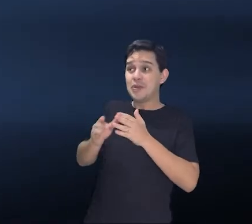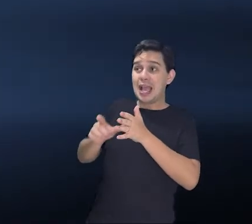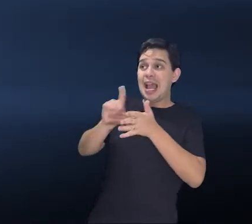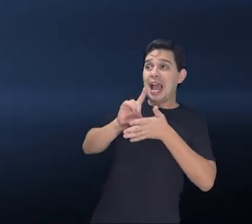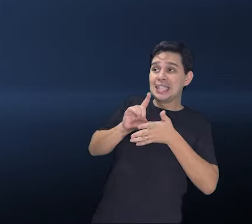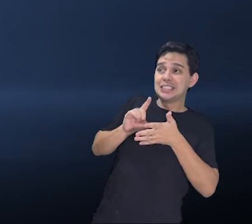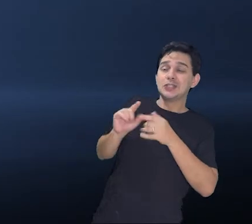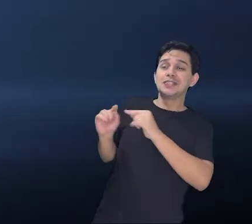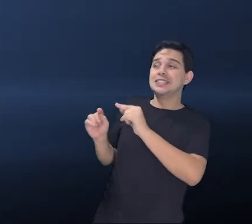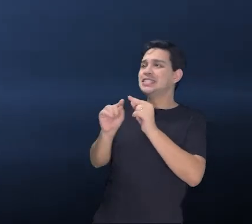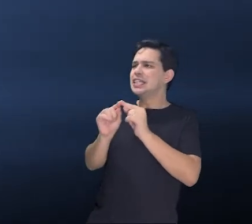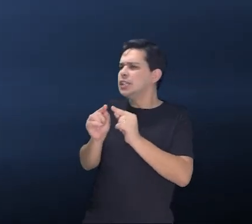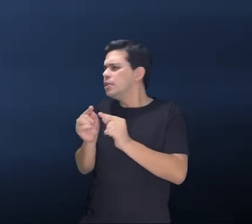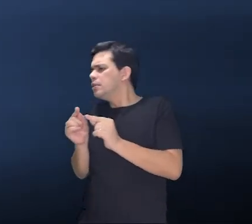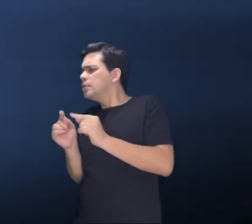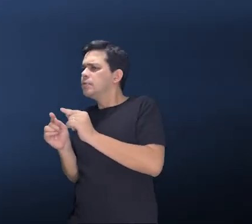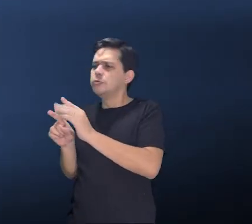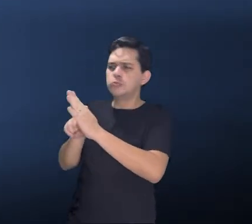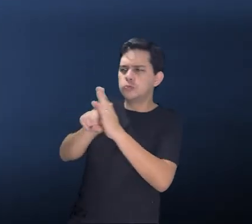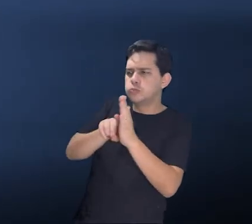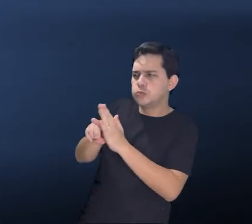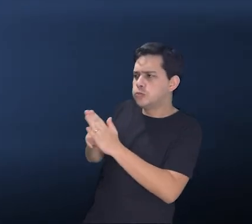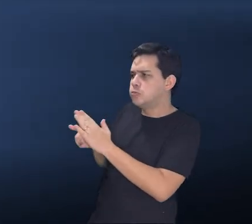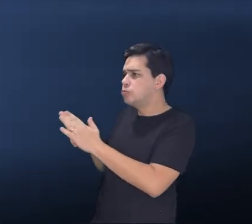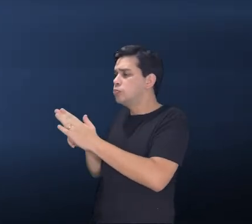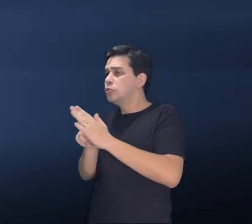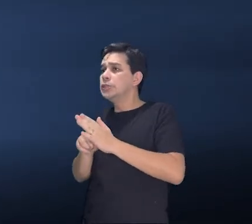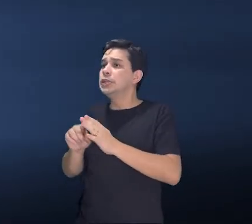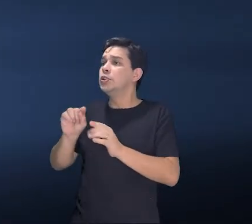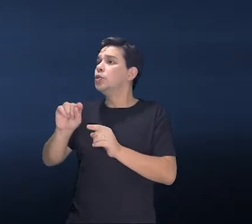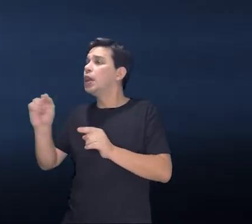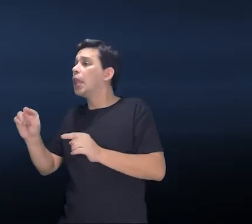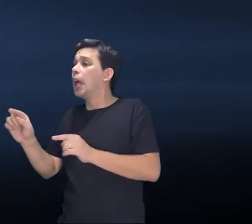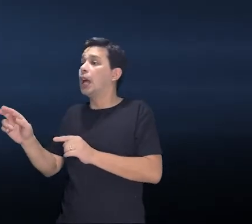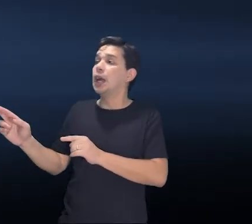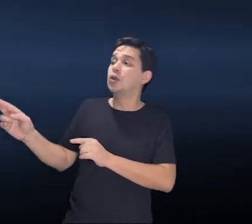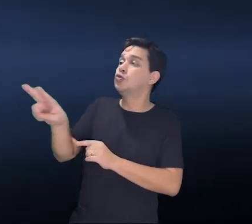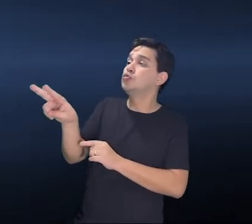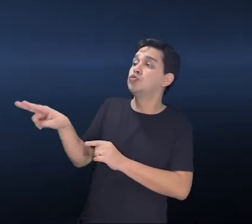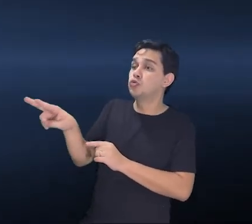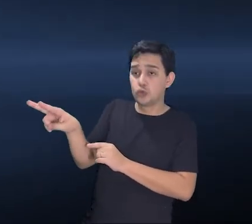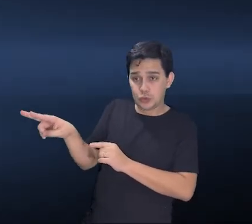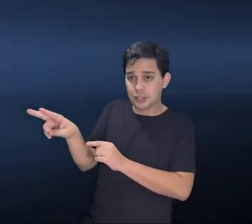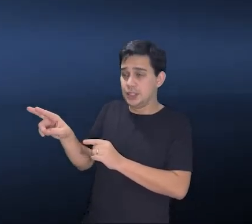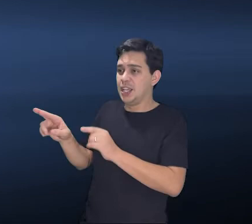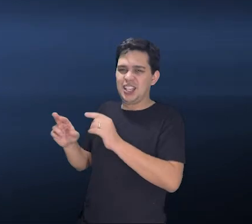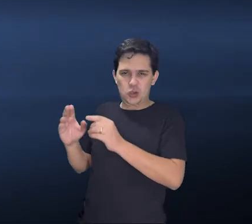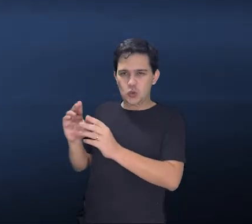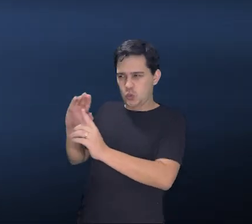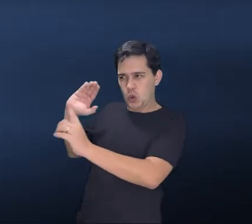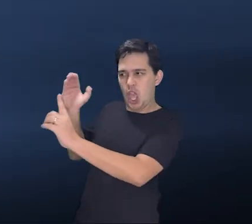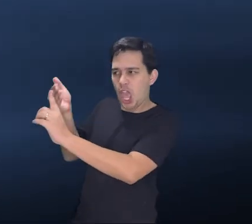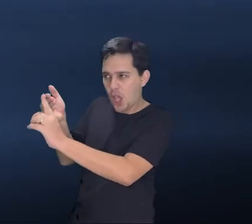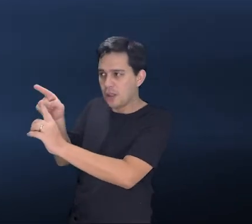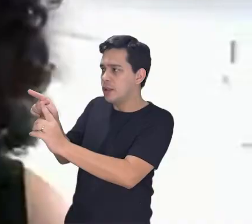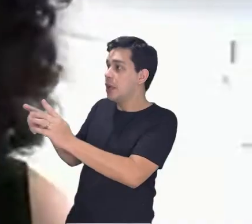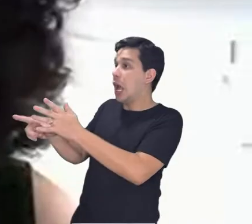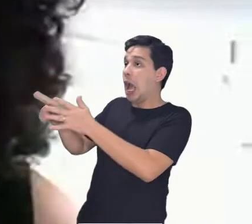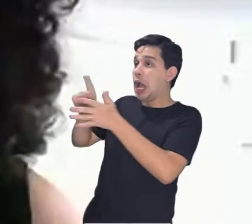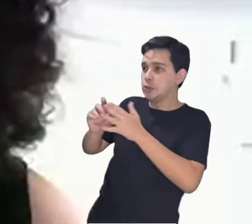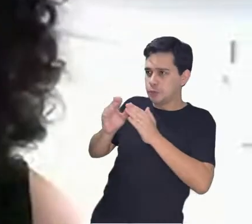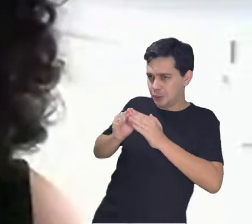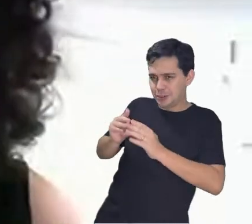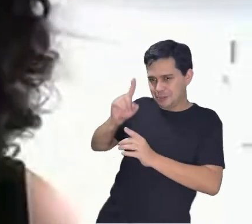pouco. Foram tomadas outras medidas, citação dos próprios réus, sem que o pedido de prisão fosse apreciado.